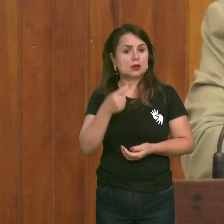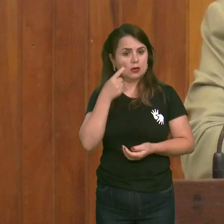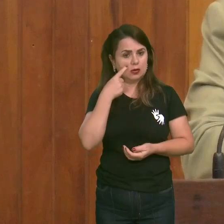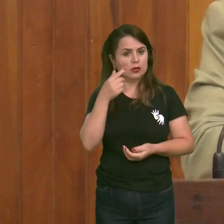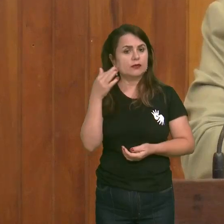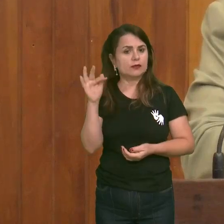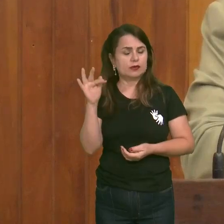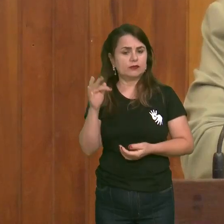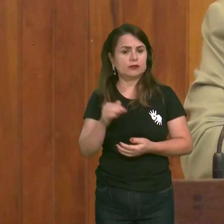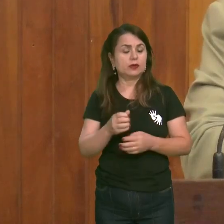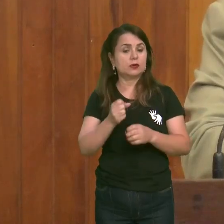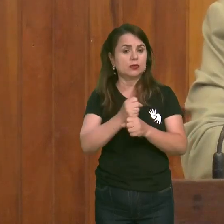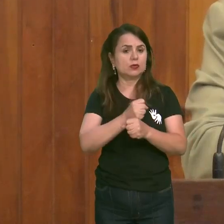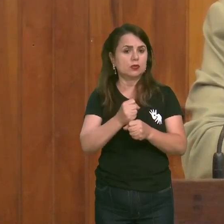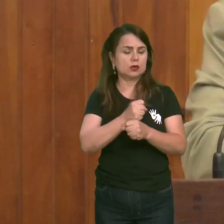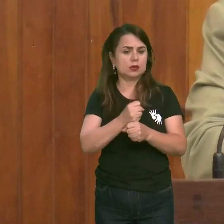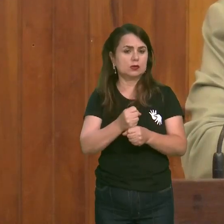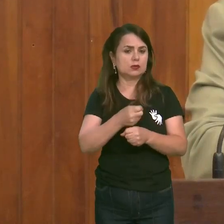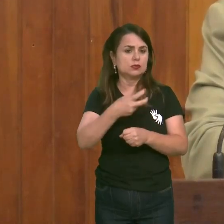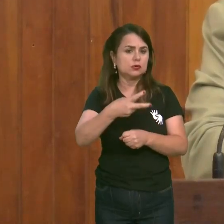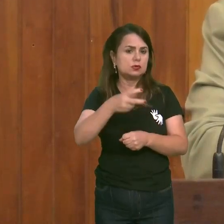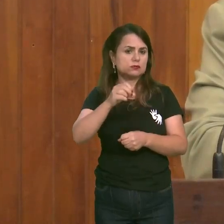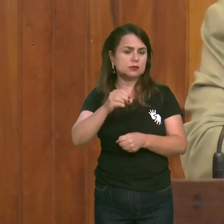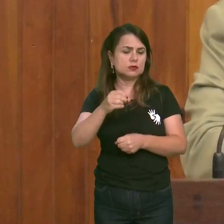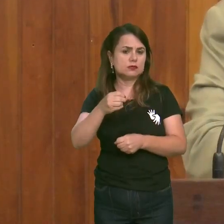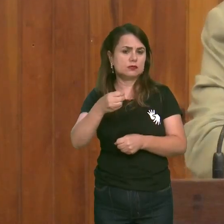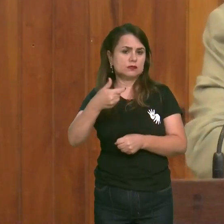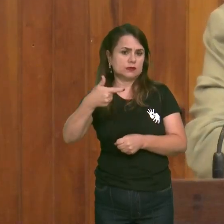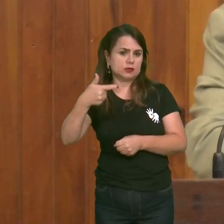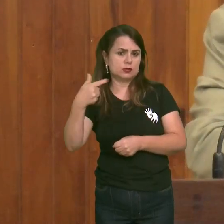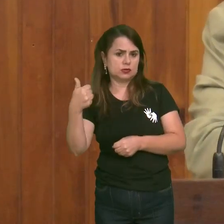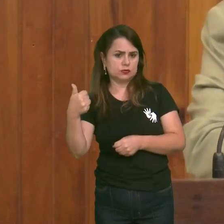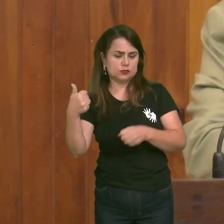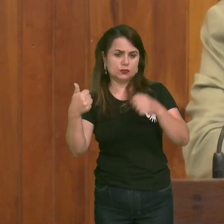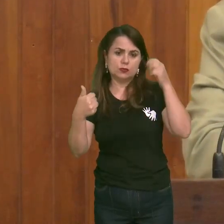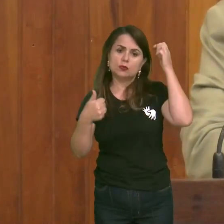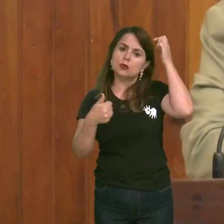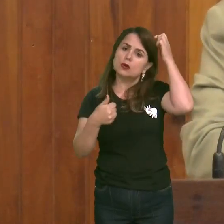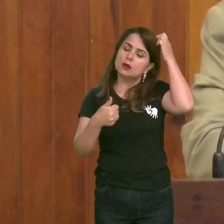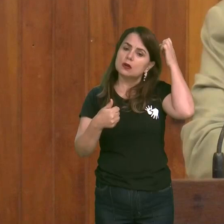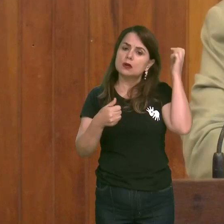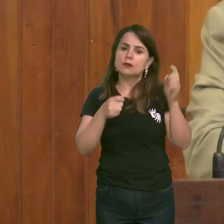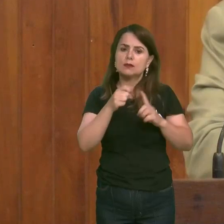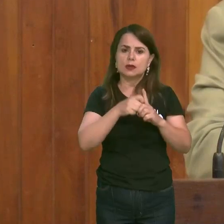em dezembro de 2021 a dívida do município já superava quase